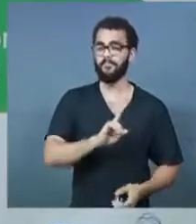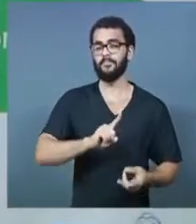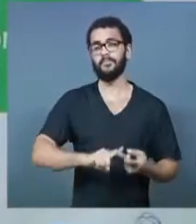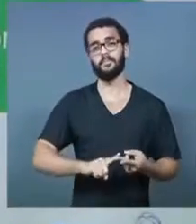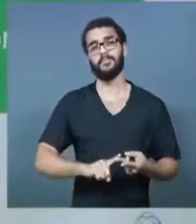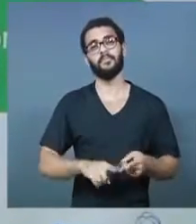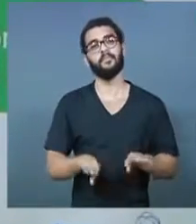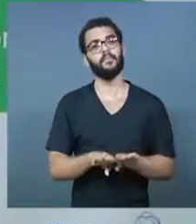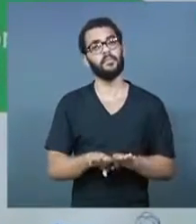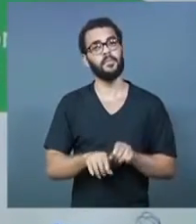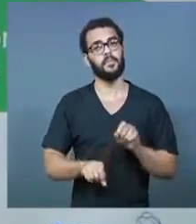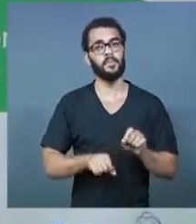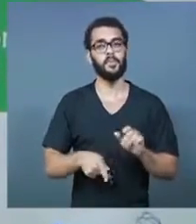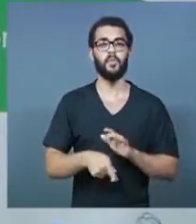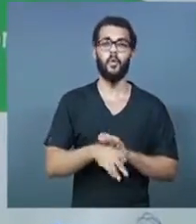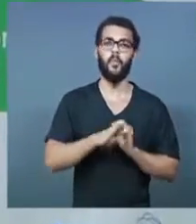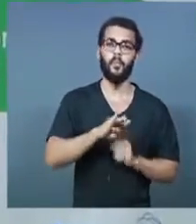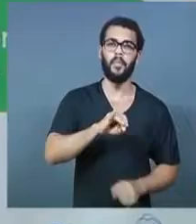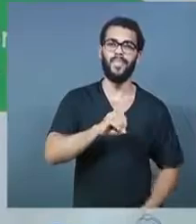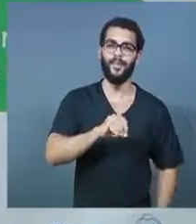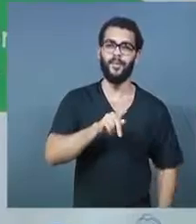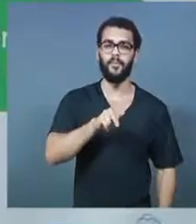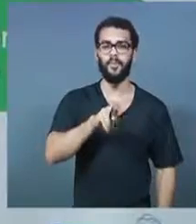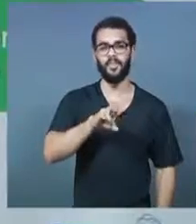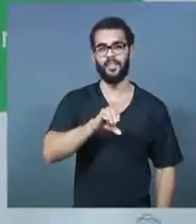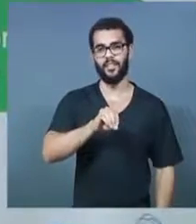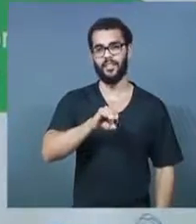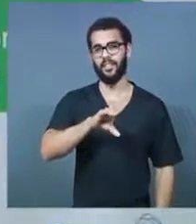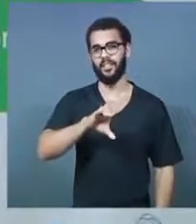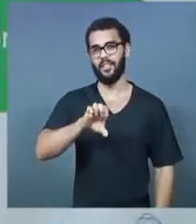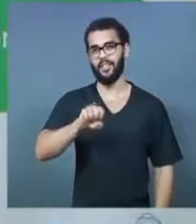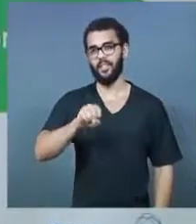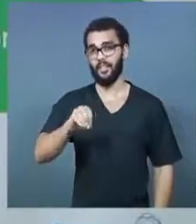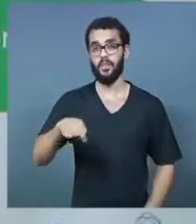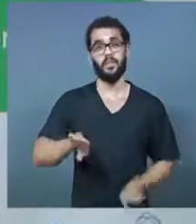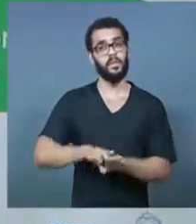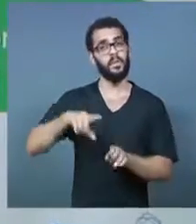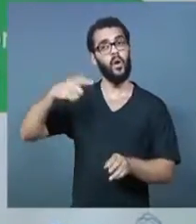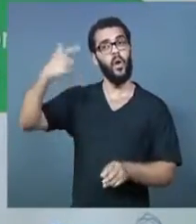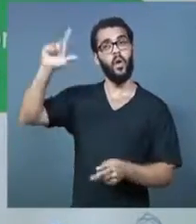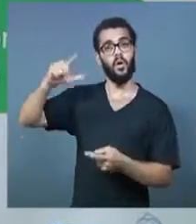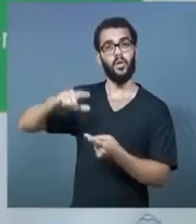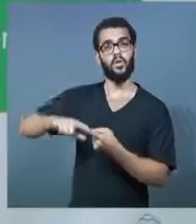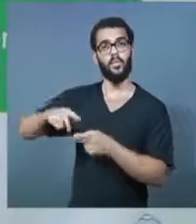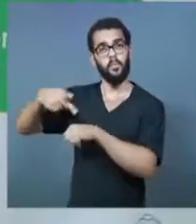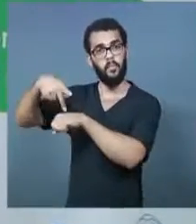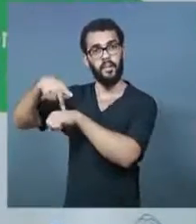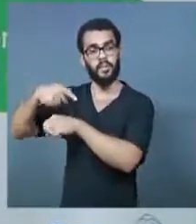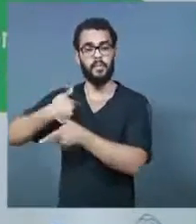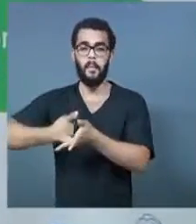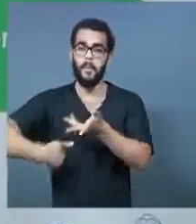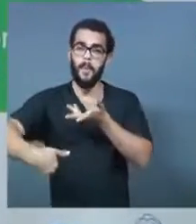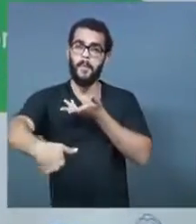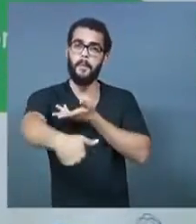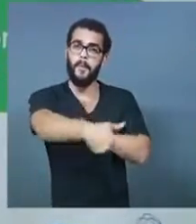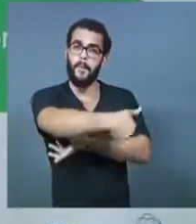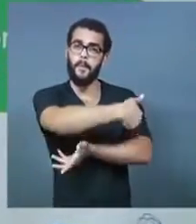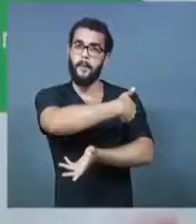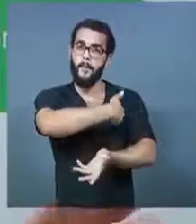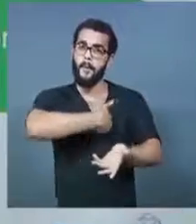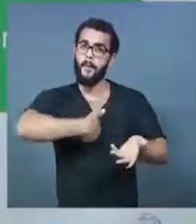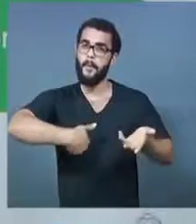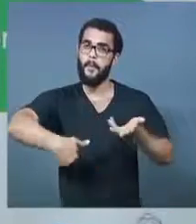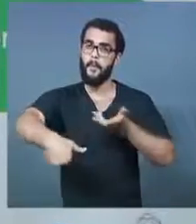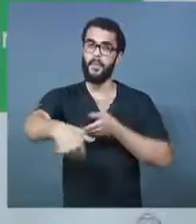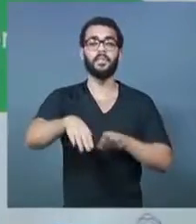de bioprocesso, tecnologias de bioprocesso, como também internacional, fazer esse intercâmbio e as parcerias que saem.